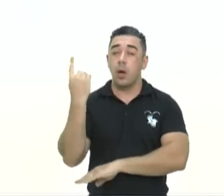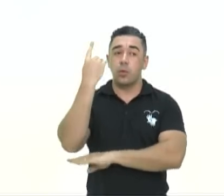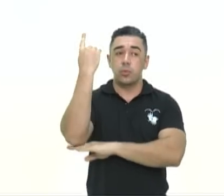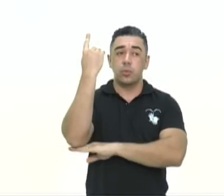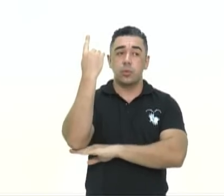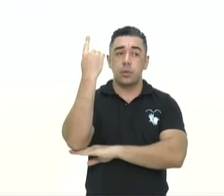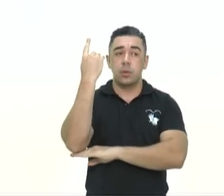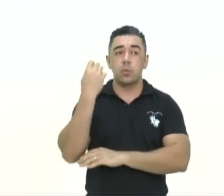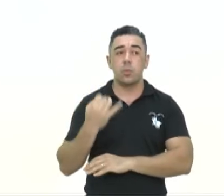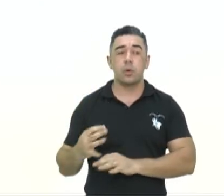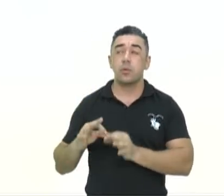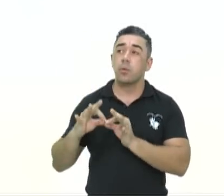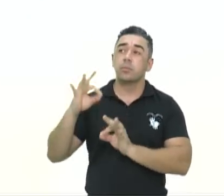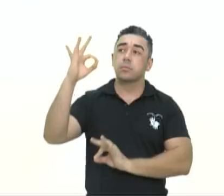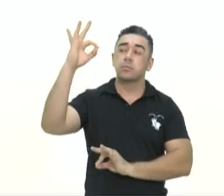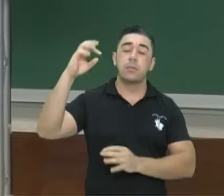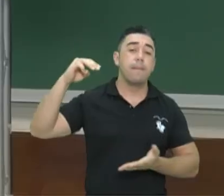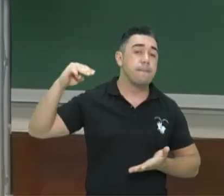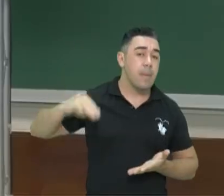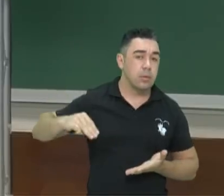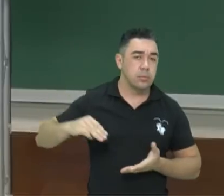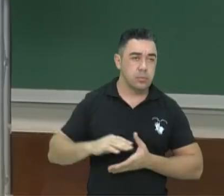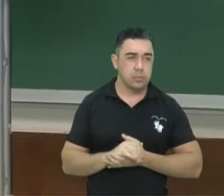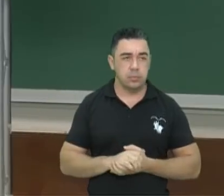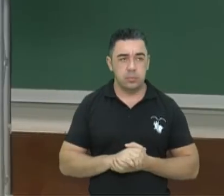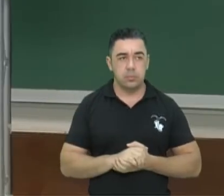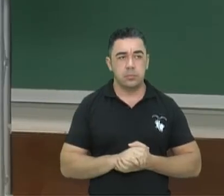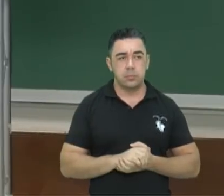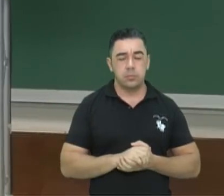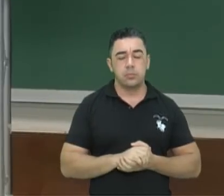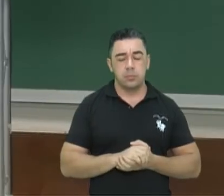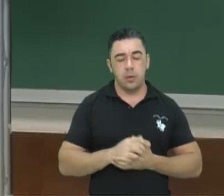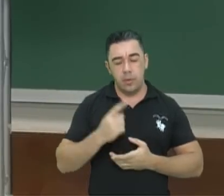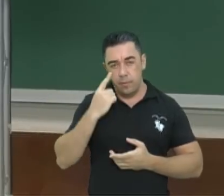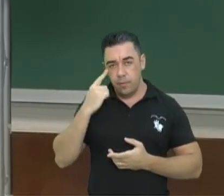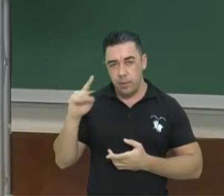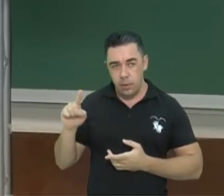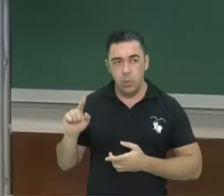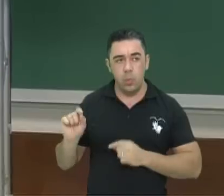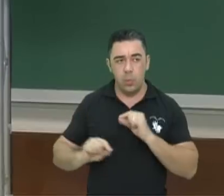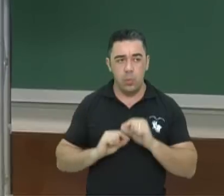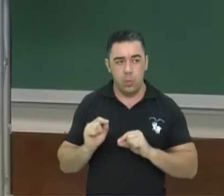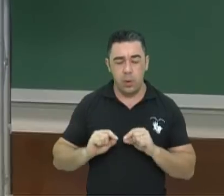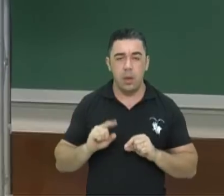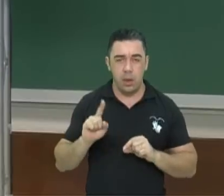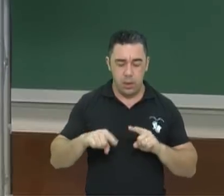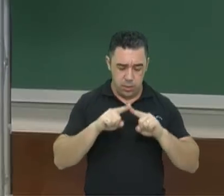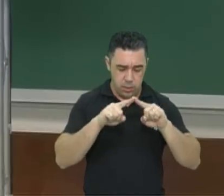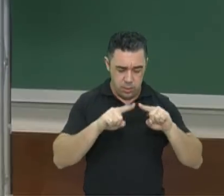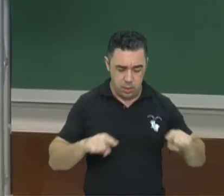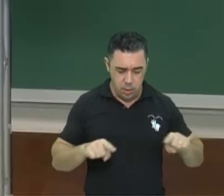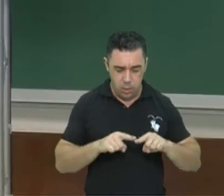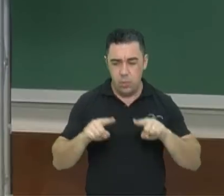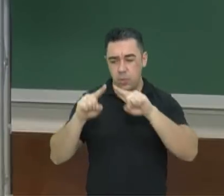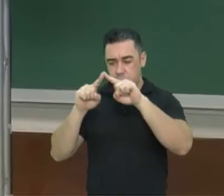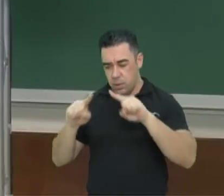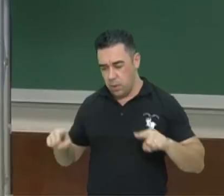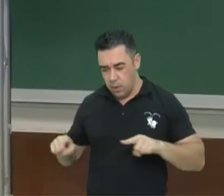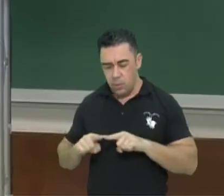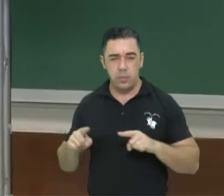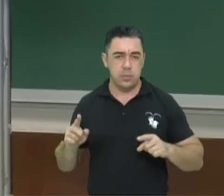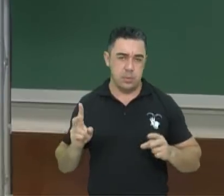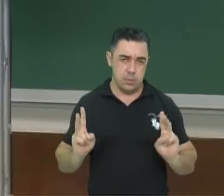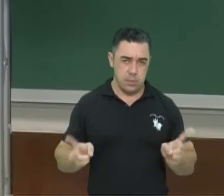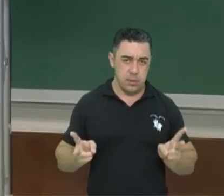em metros. Então, pela figura, você já vai ver que nós vamos estar trabalhando com semelhança de triângulos. Então,